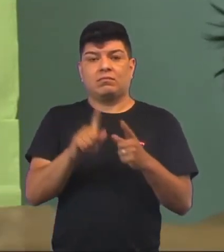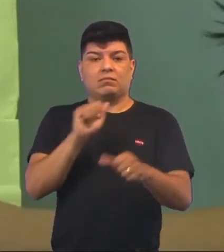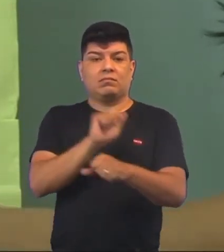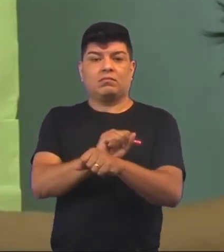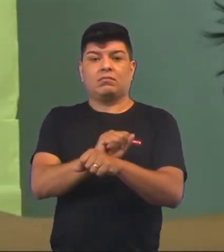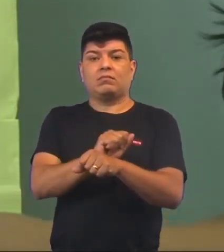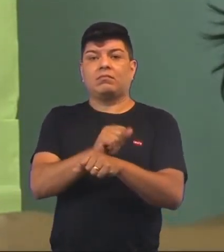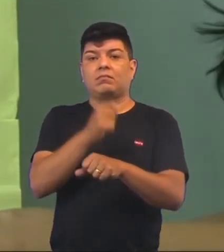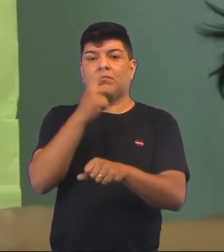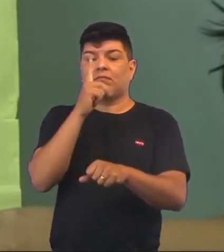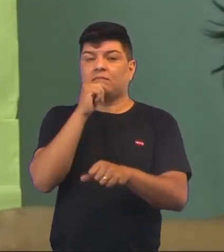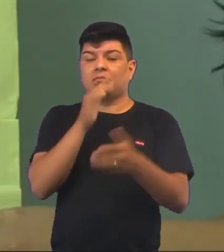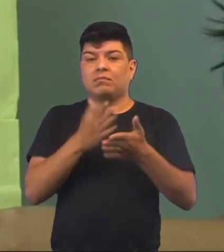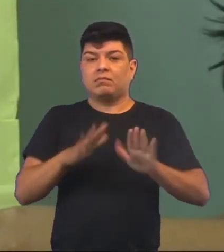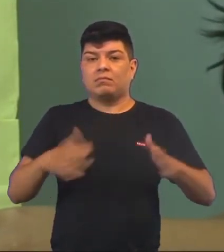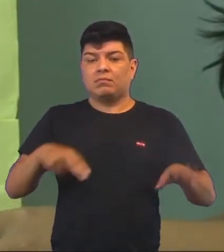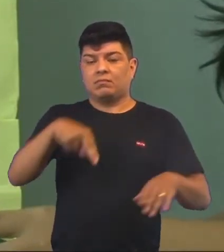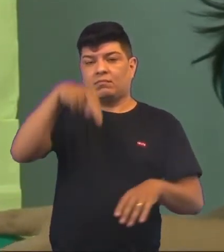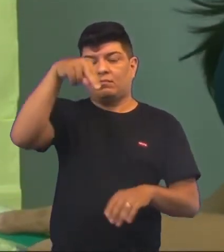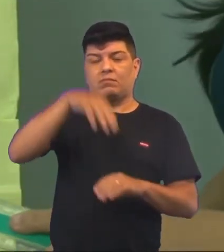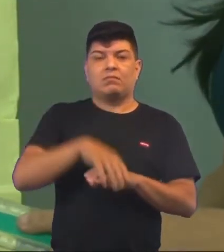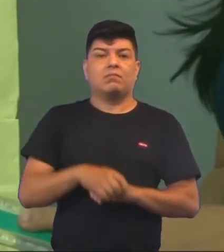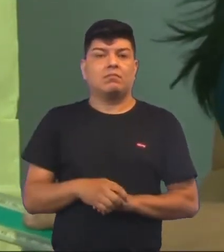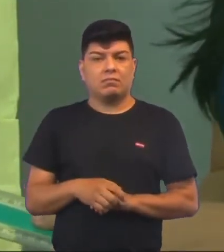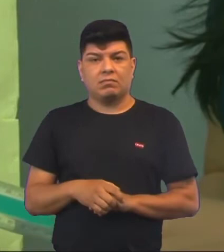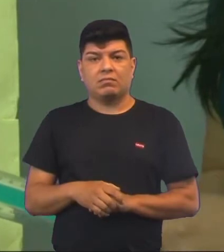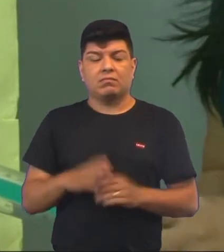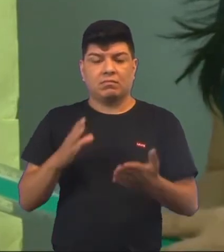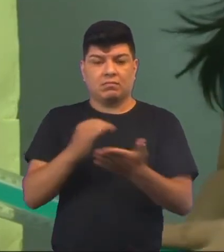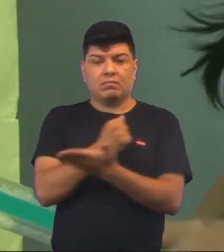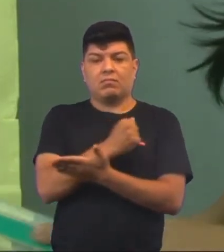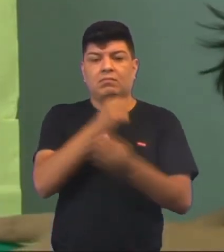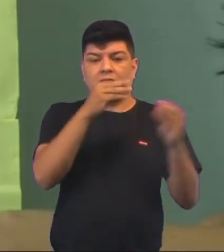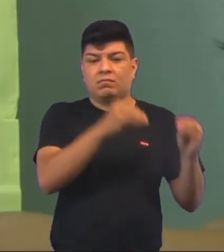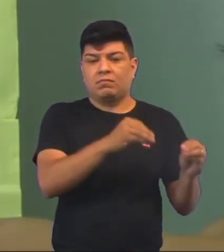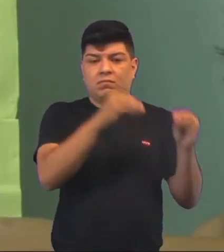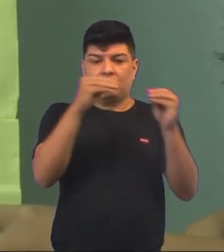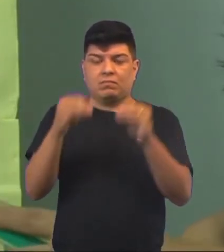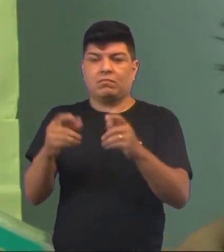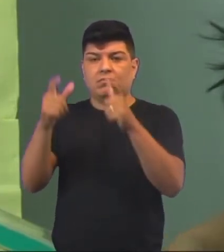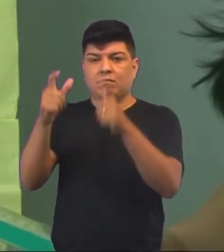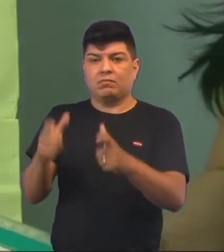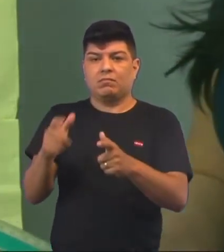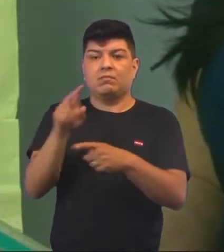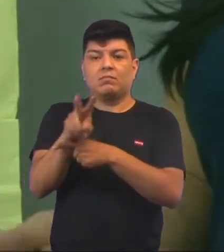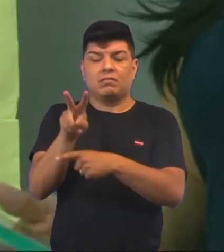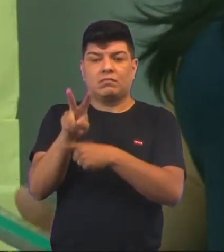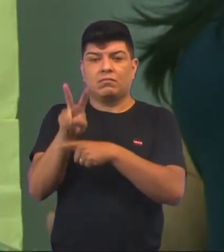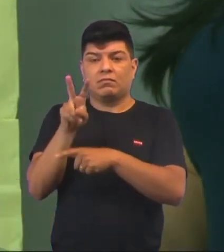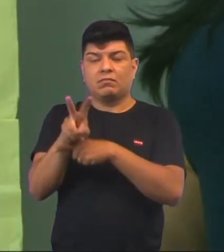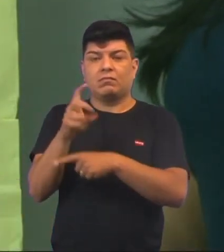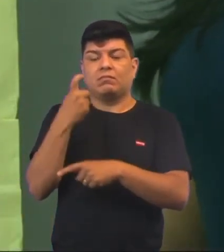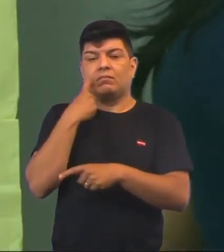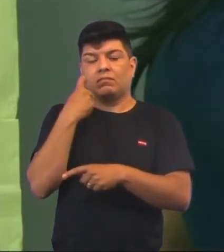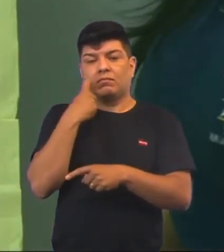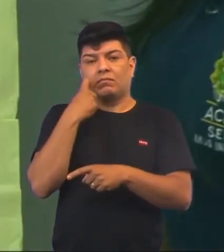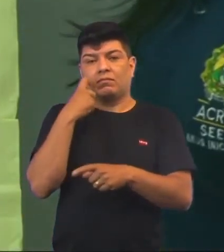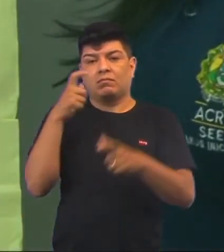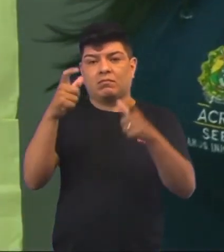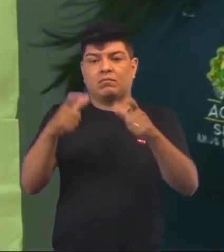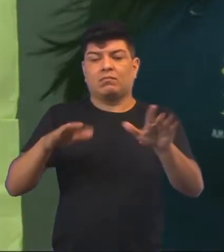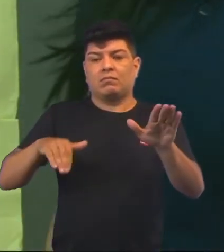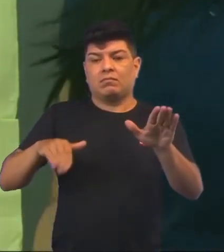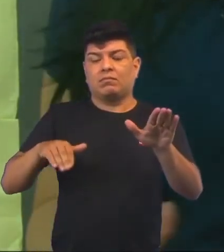encalhado em uma praia do Ceará. Aí ele foi resgatado e transferido para o centro de mamíferos aquáticos e colocado num